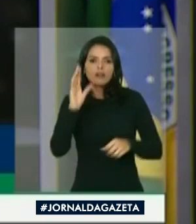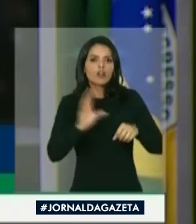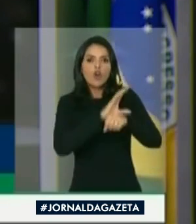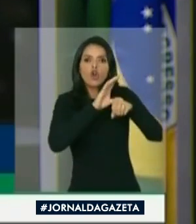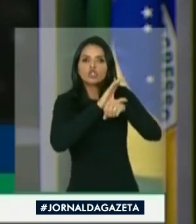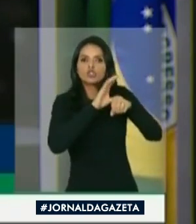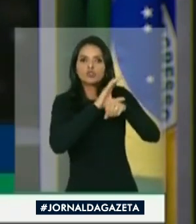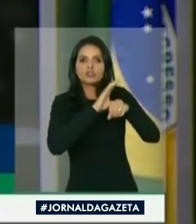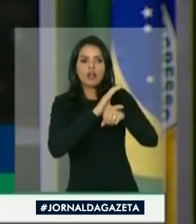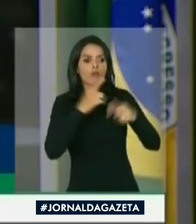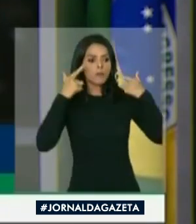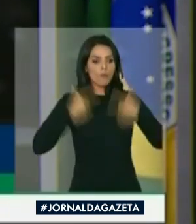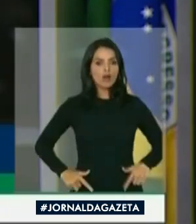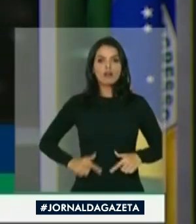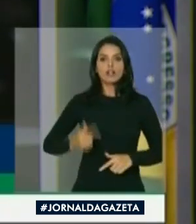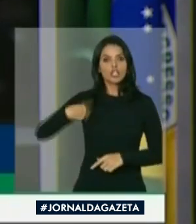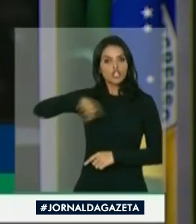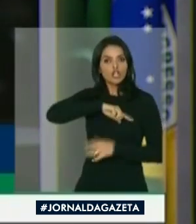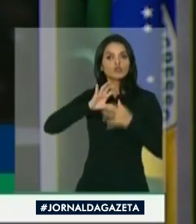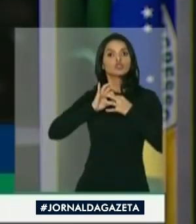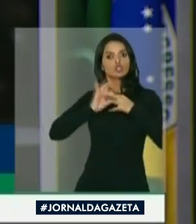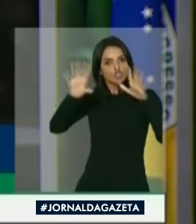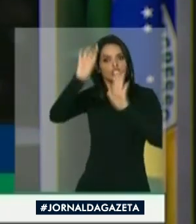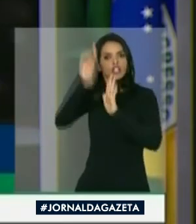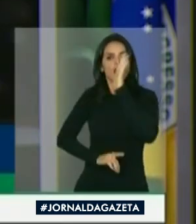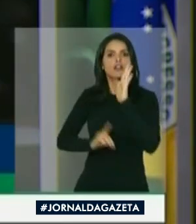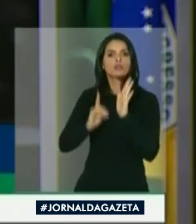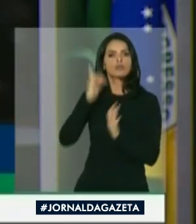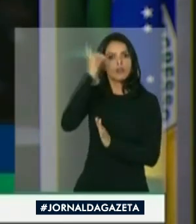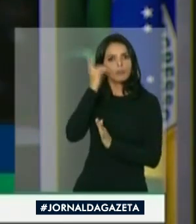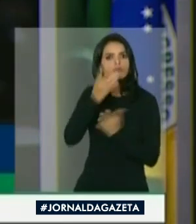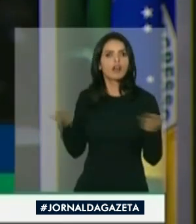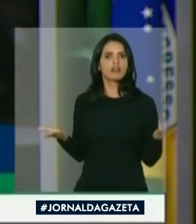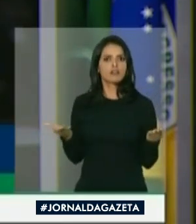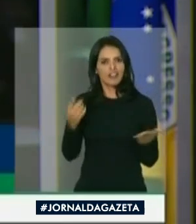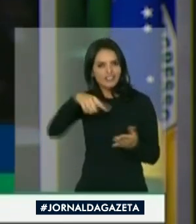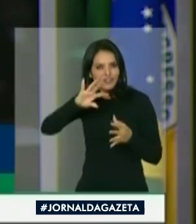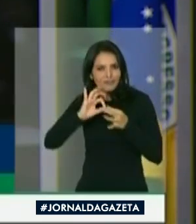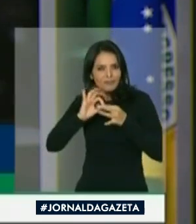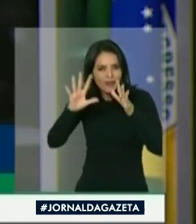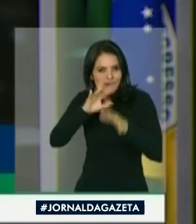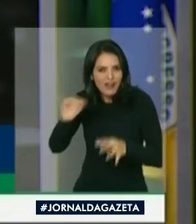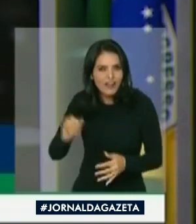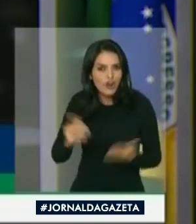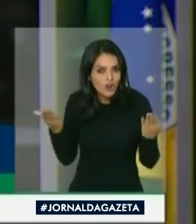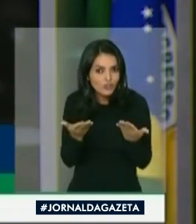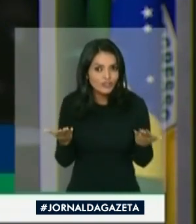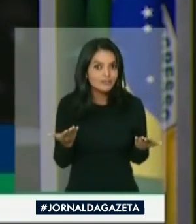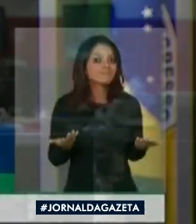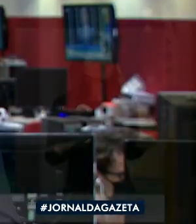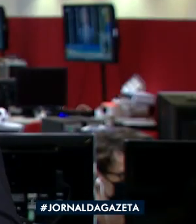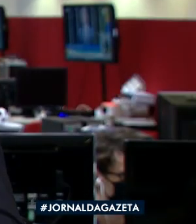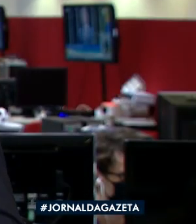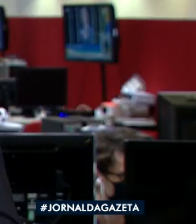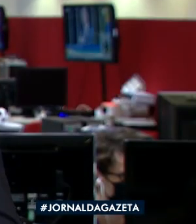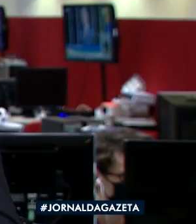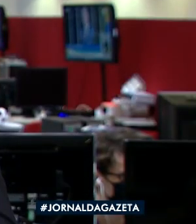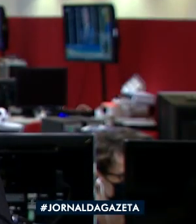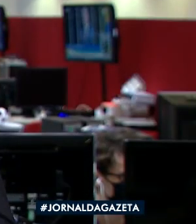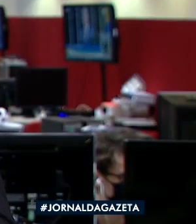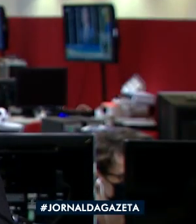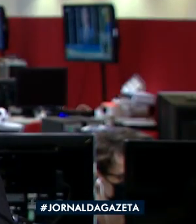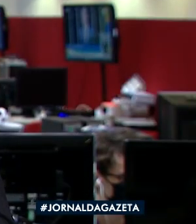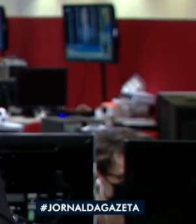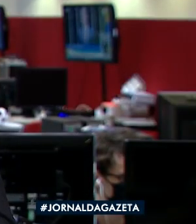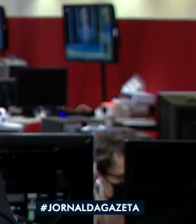cada deputado, o que aumenta a pressão sobre cada um deles, já que vai ser possível saber o alinhamento ou não deles com